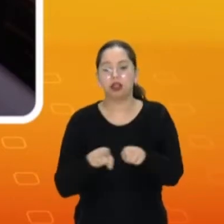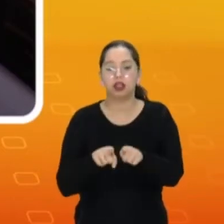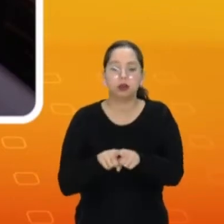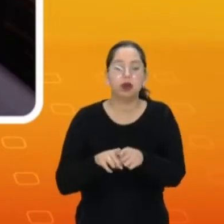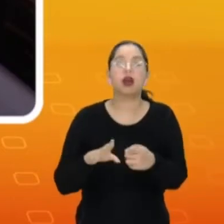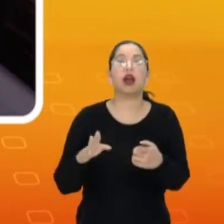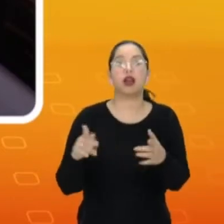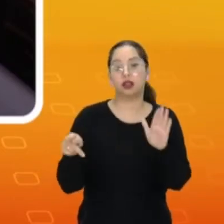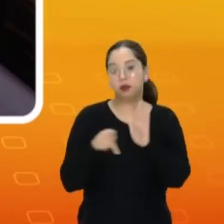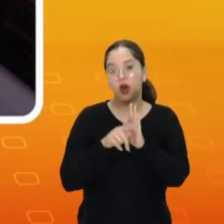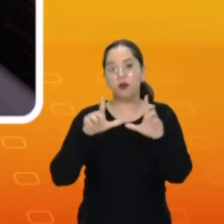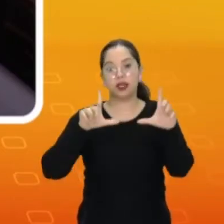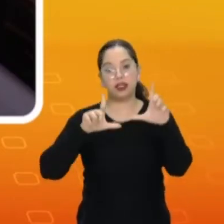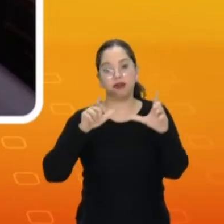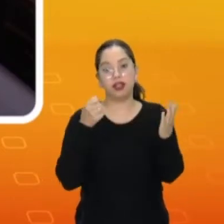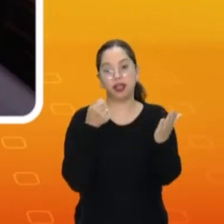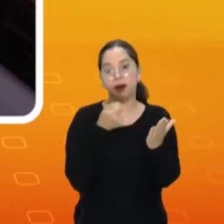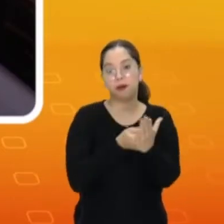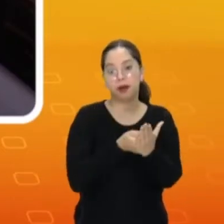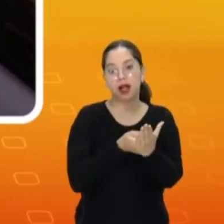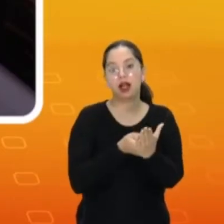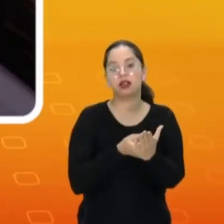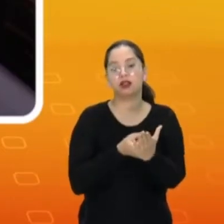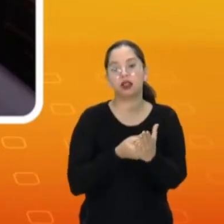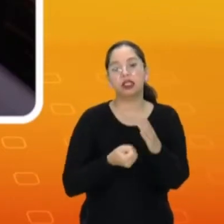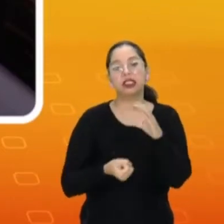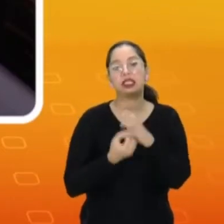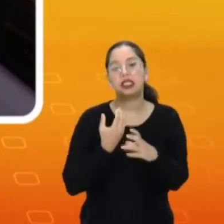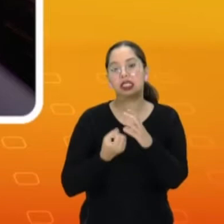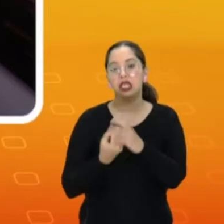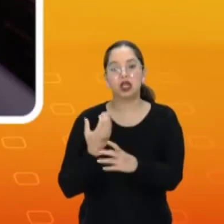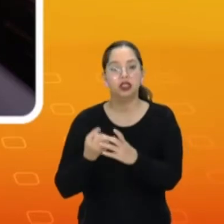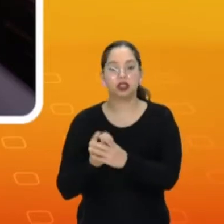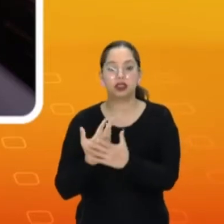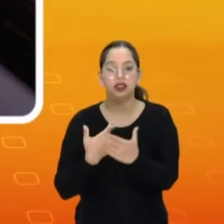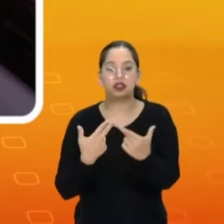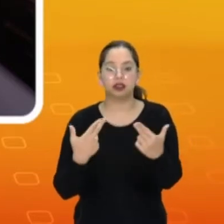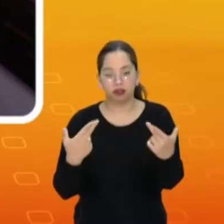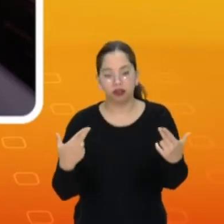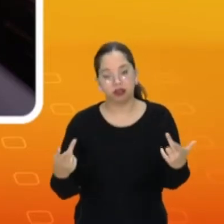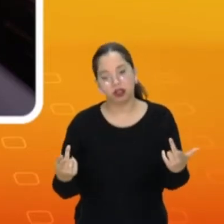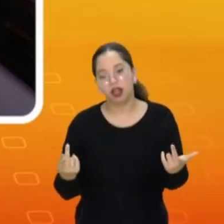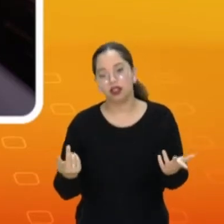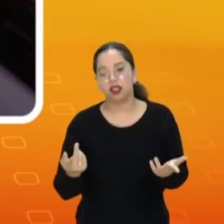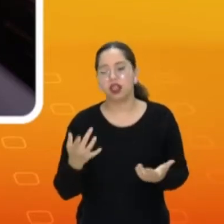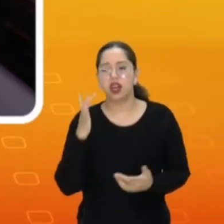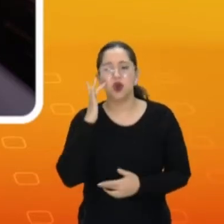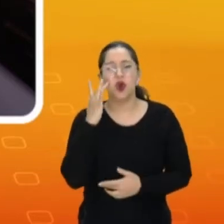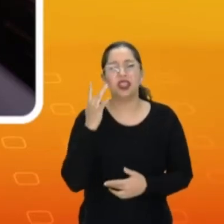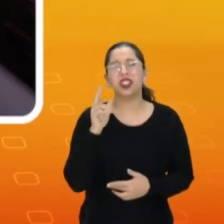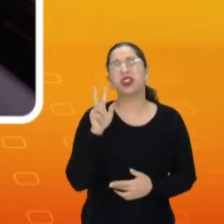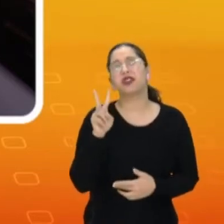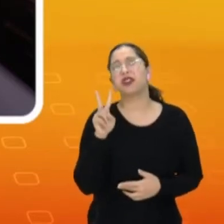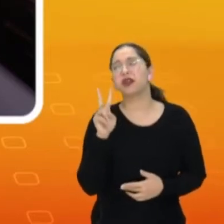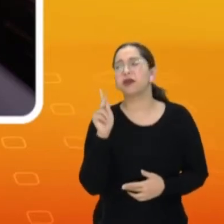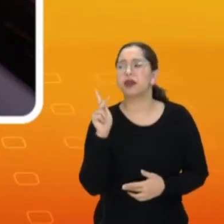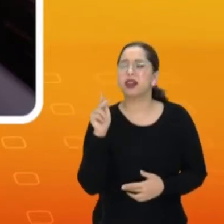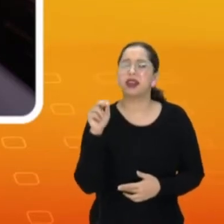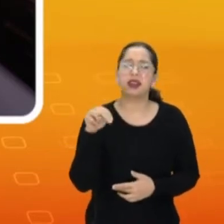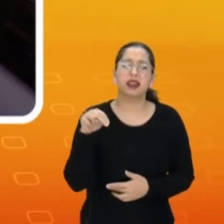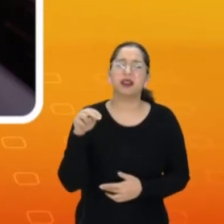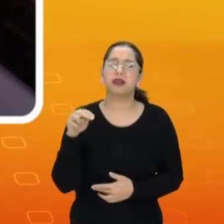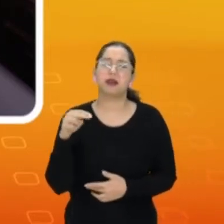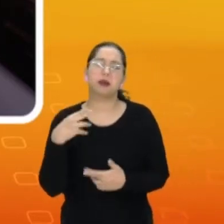também no chão ver me ver me CPT acho que a sigla sigla bonita para dizer que a TV paga